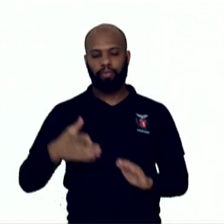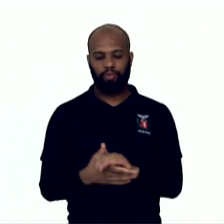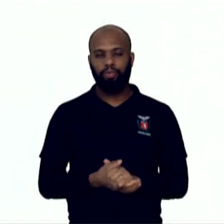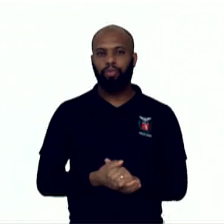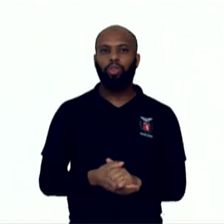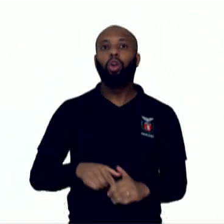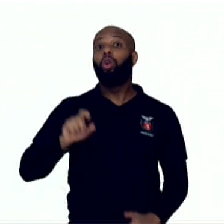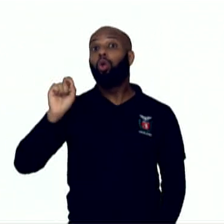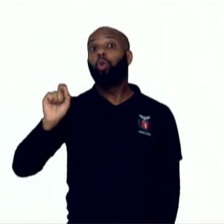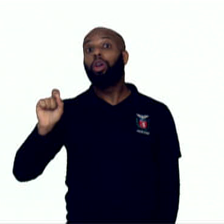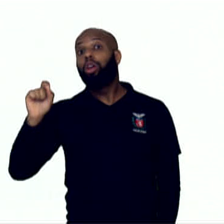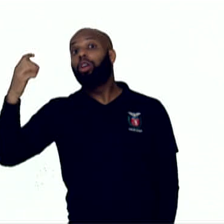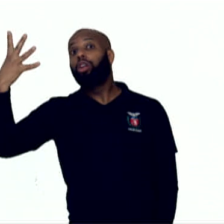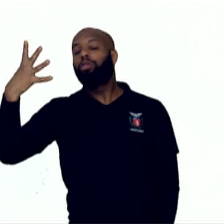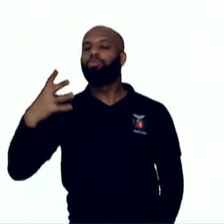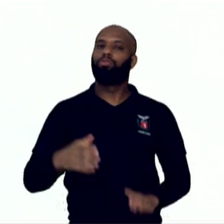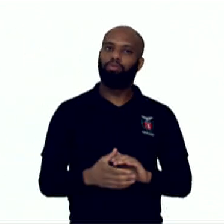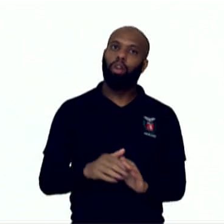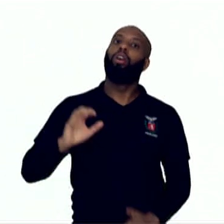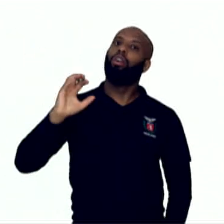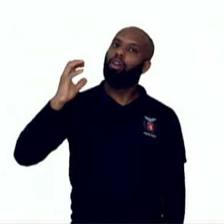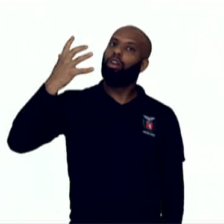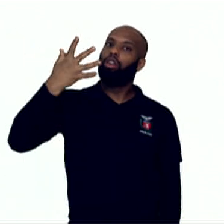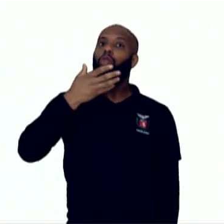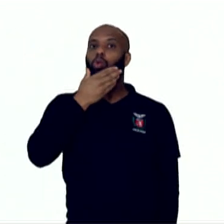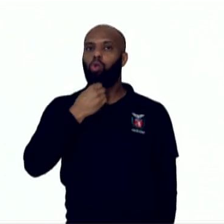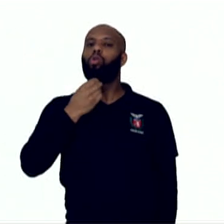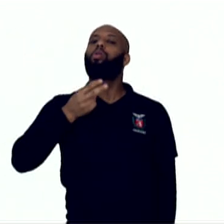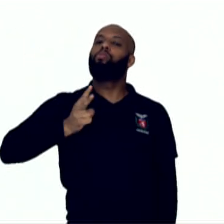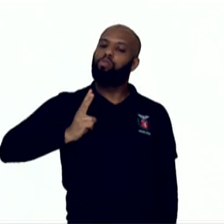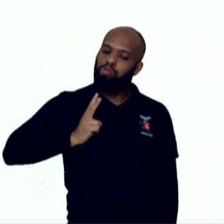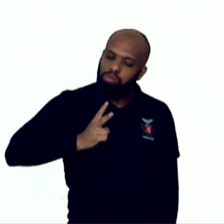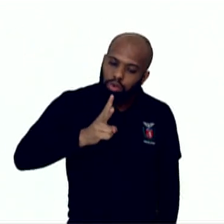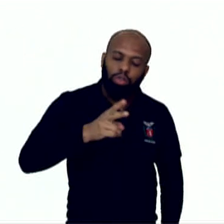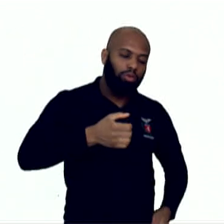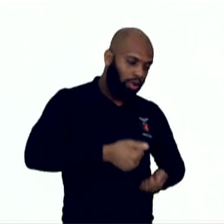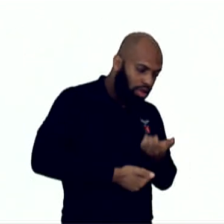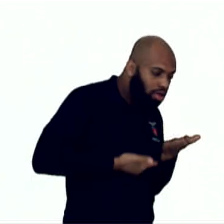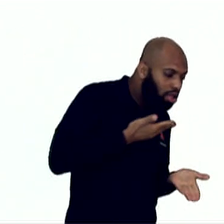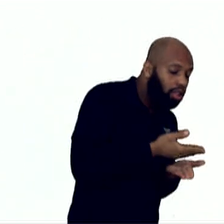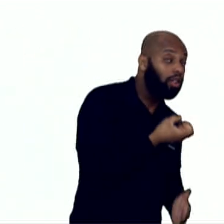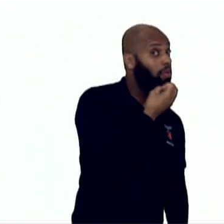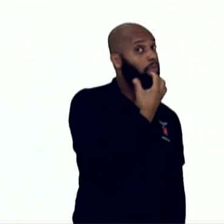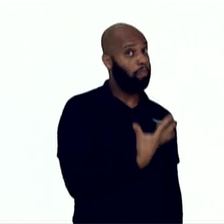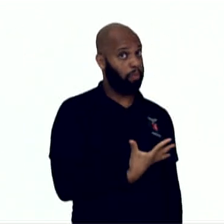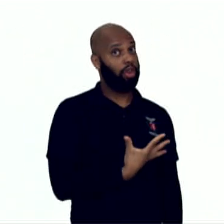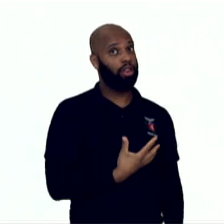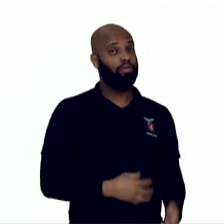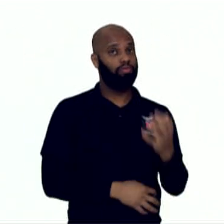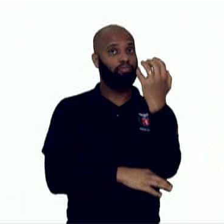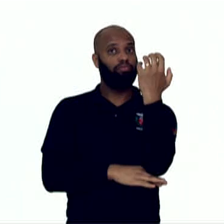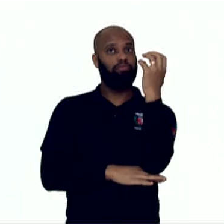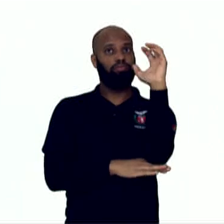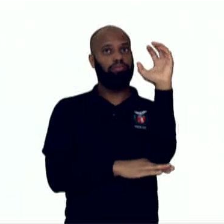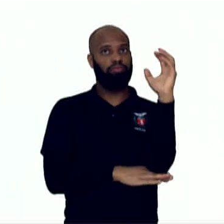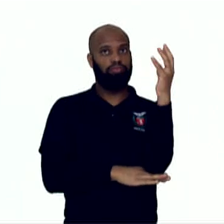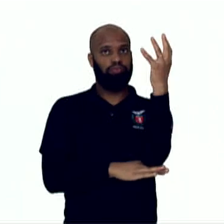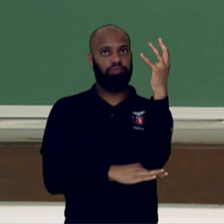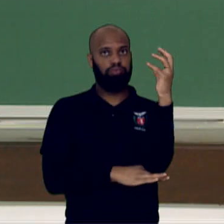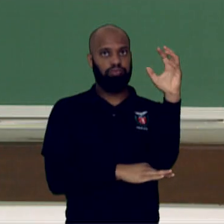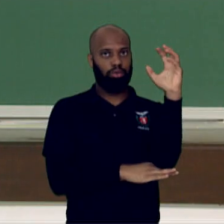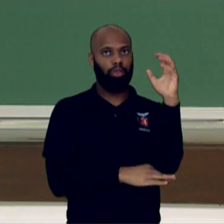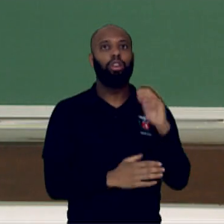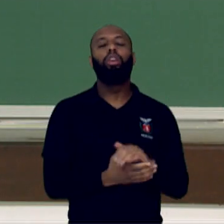Então, o que aconteceu? Aconteceu que o jardineiro continuou tratando bem o girassol, né? Vão pensando nisso.